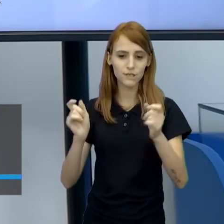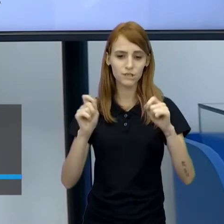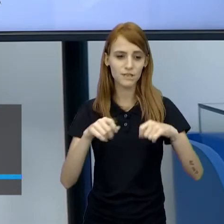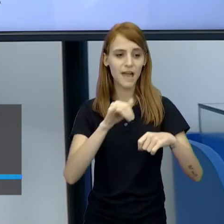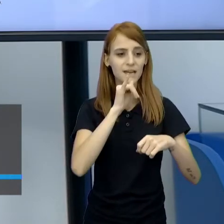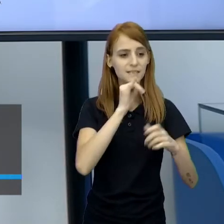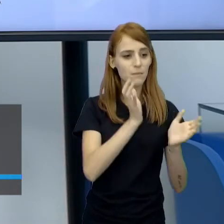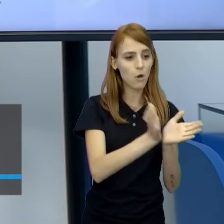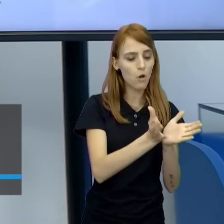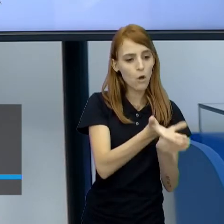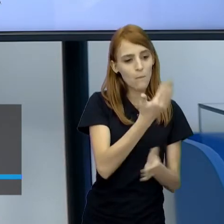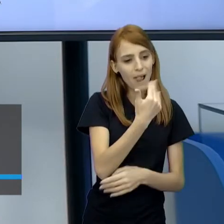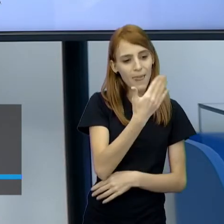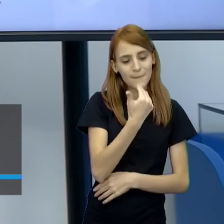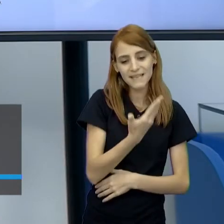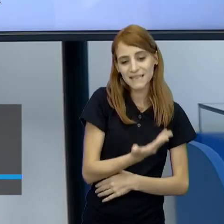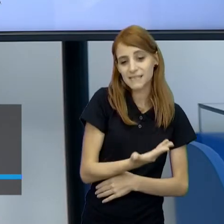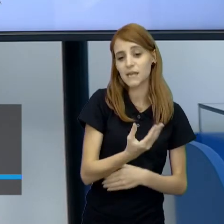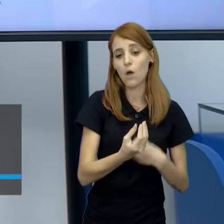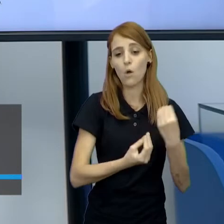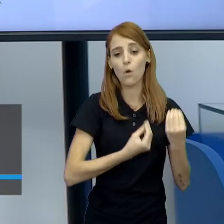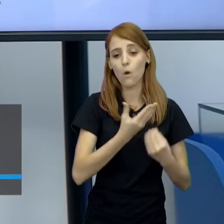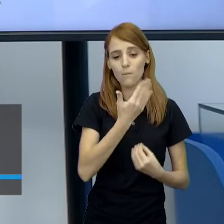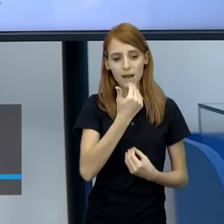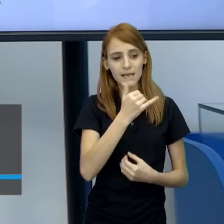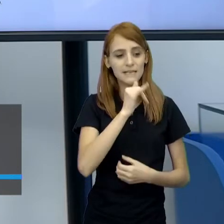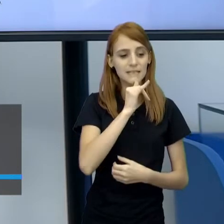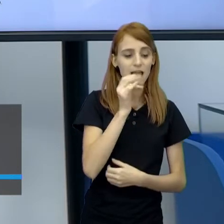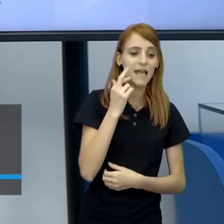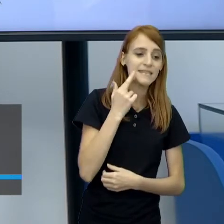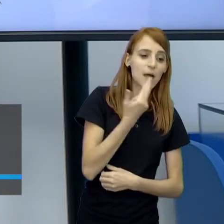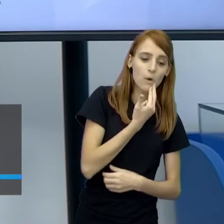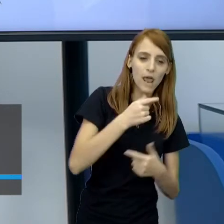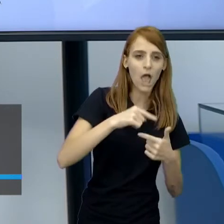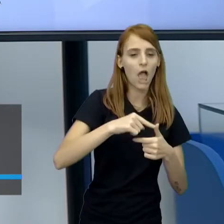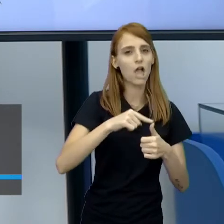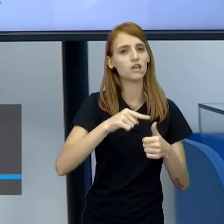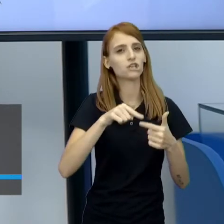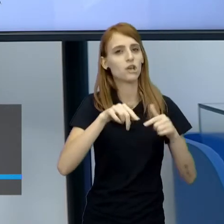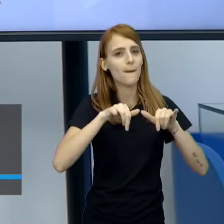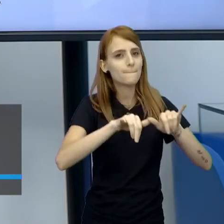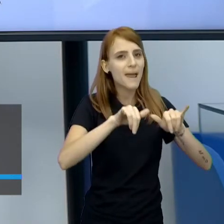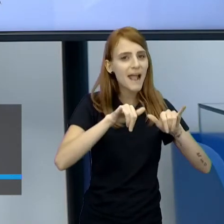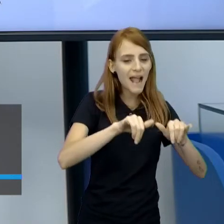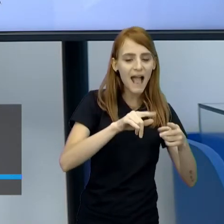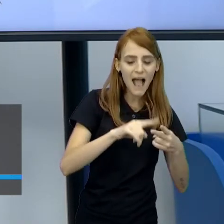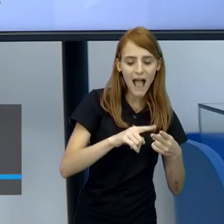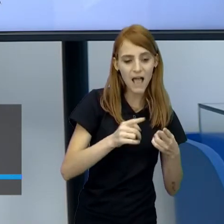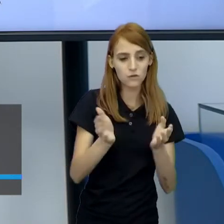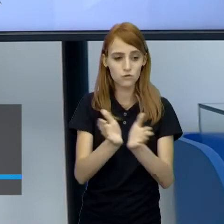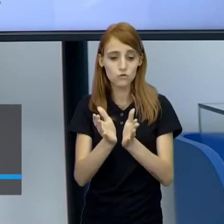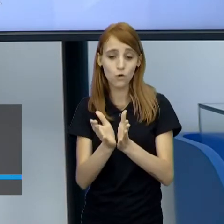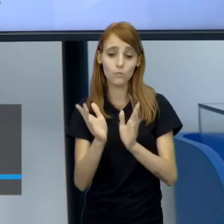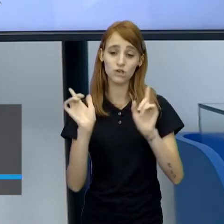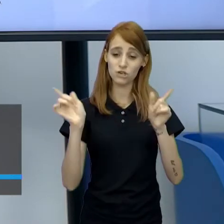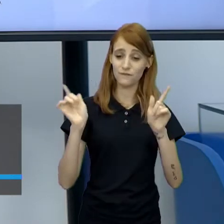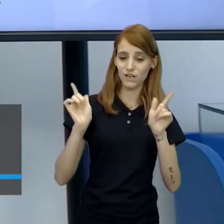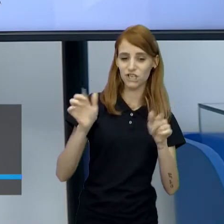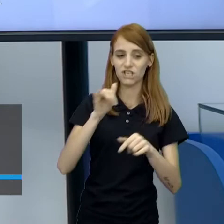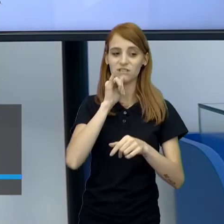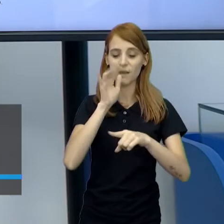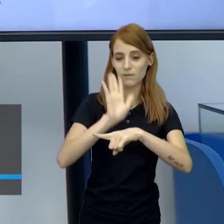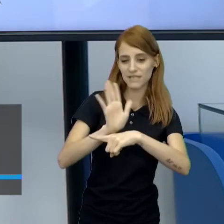da alimentação, o que eu gasto com alimentação? Se for restaurante, supermercado, a gente pode fazer um outro grupo com lazer,